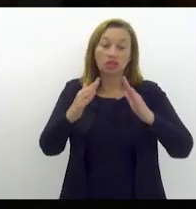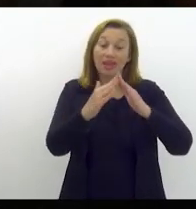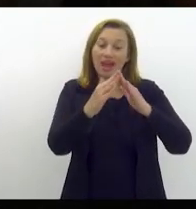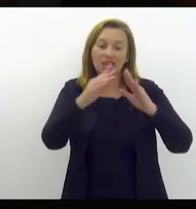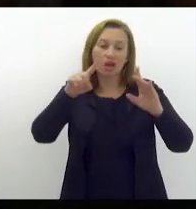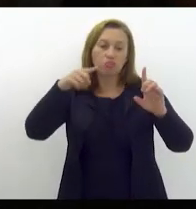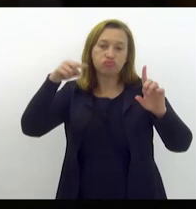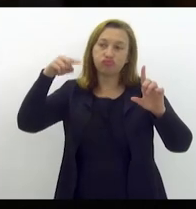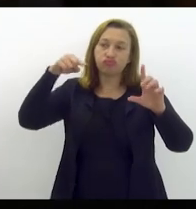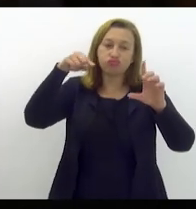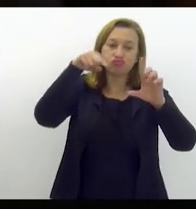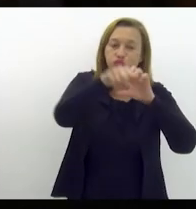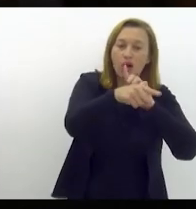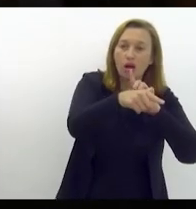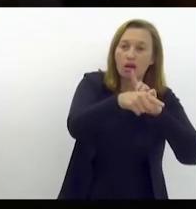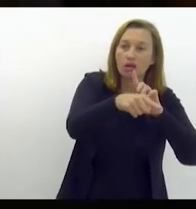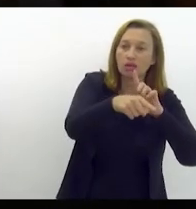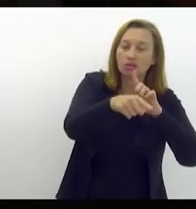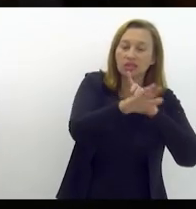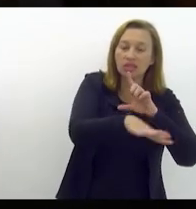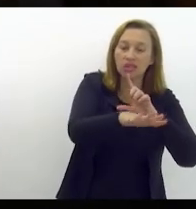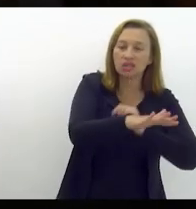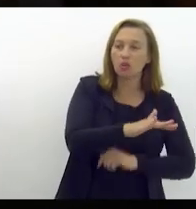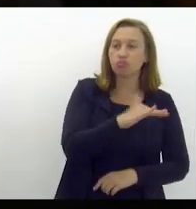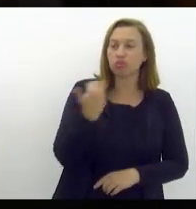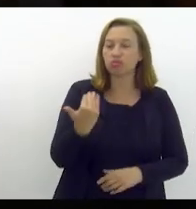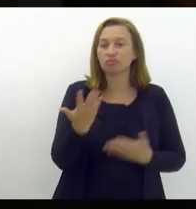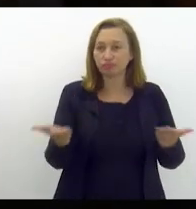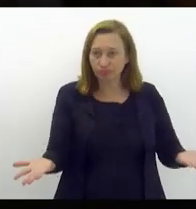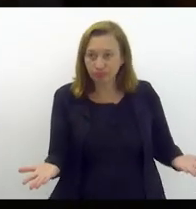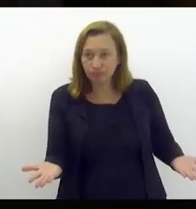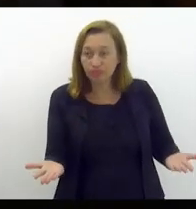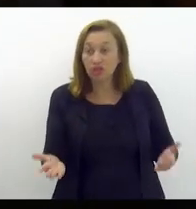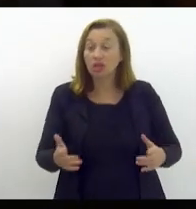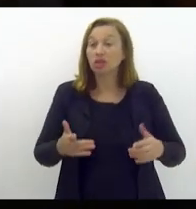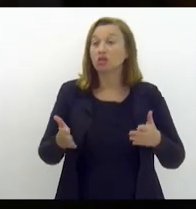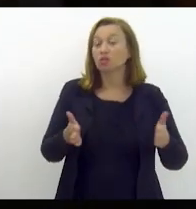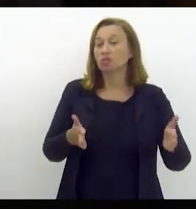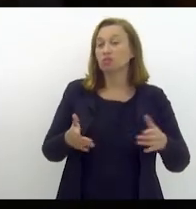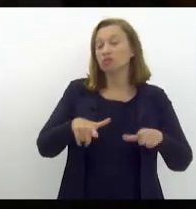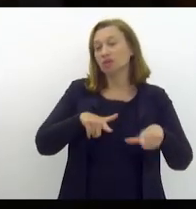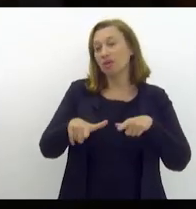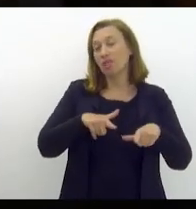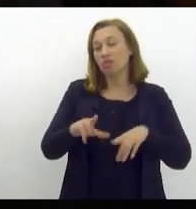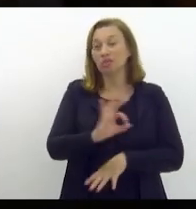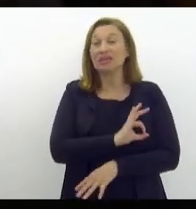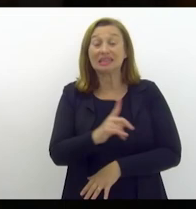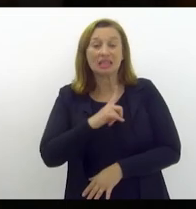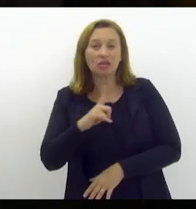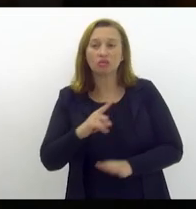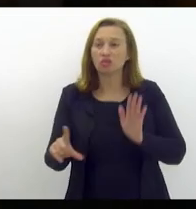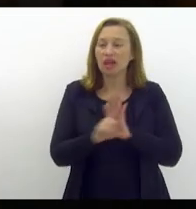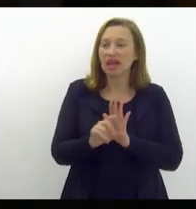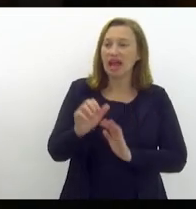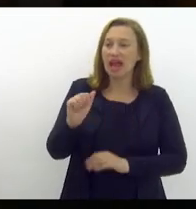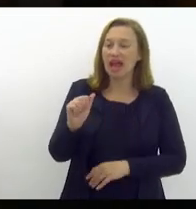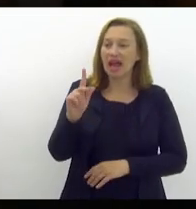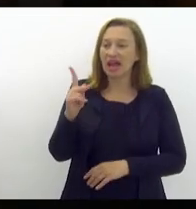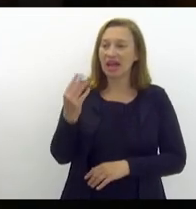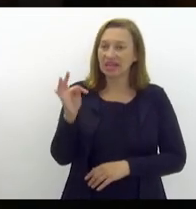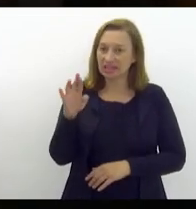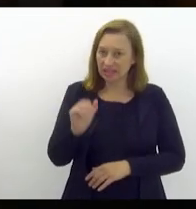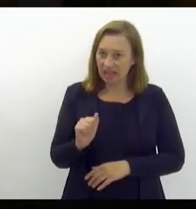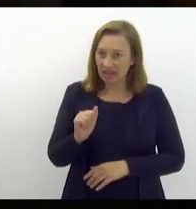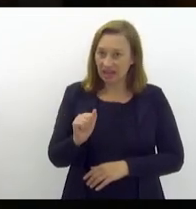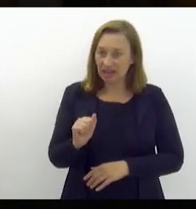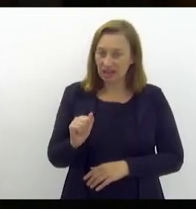matou. E era exatamente em uma ação policial. Nós temos uma lei, a Lei Ágata Félix,